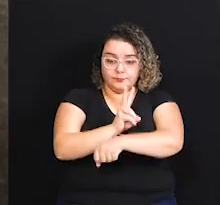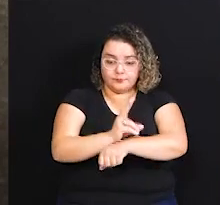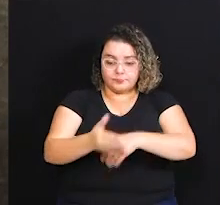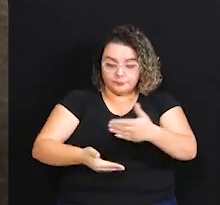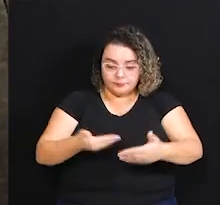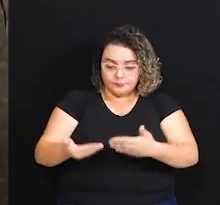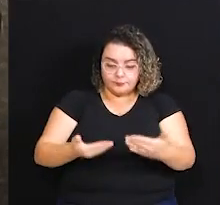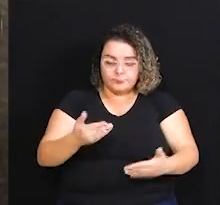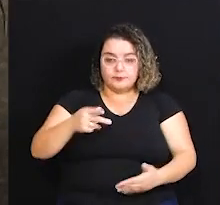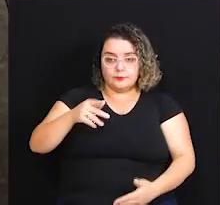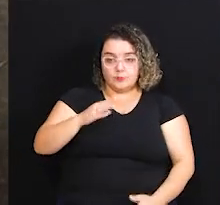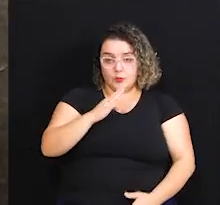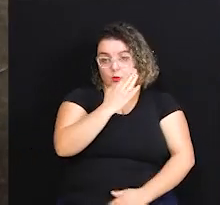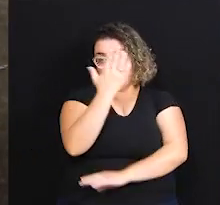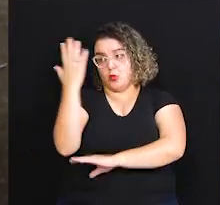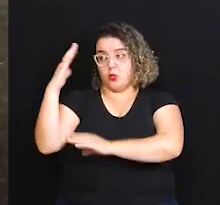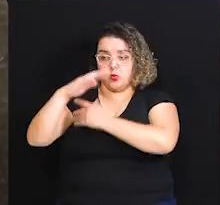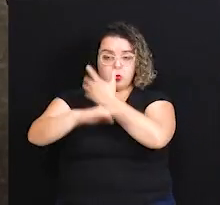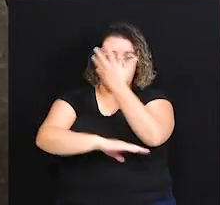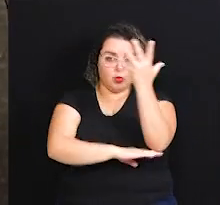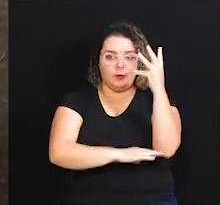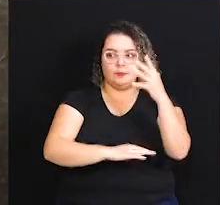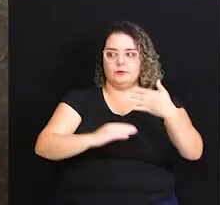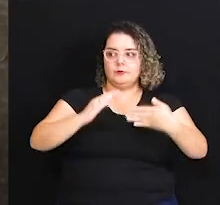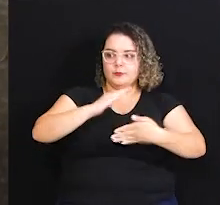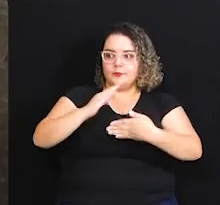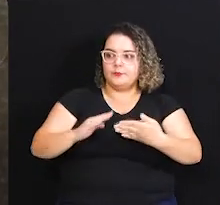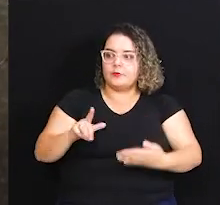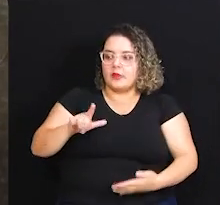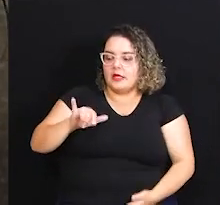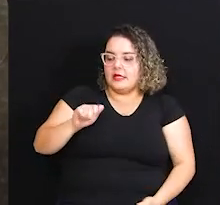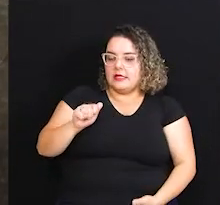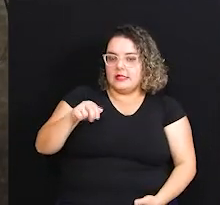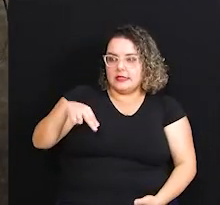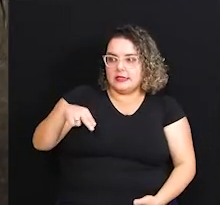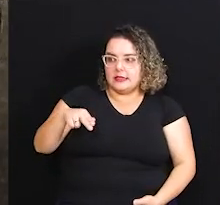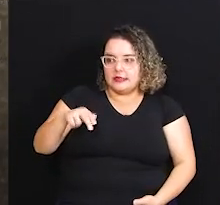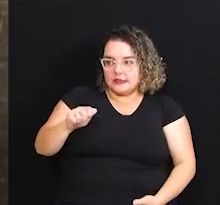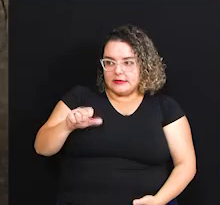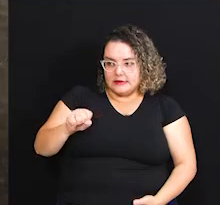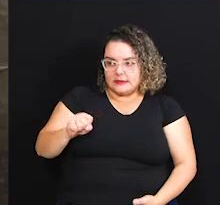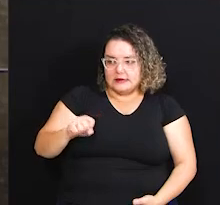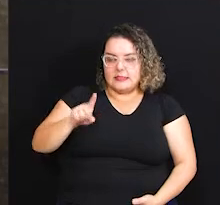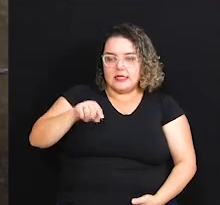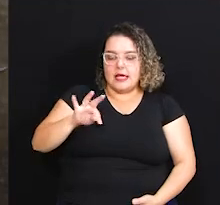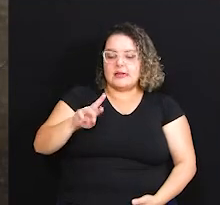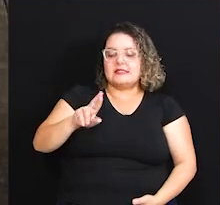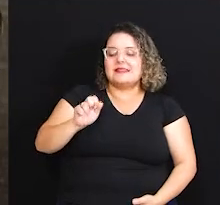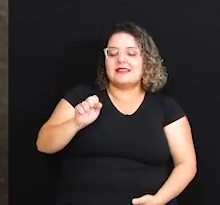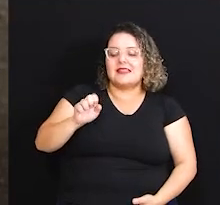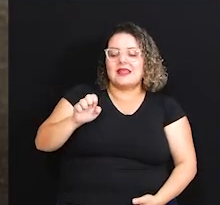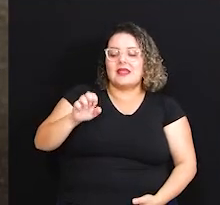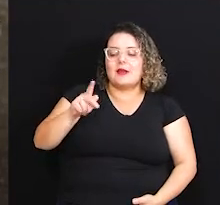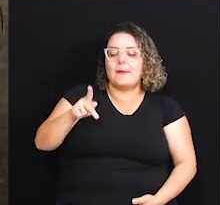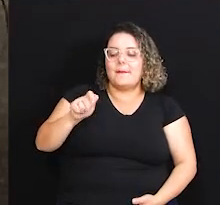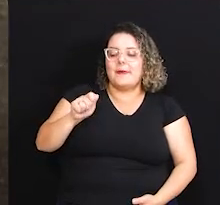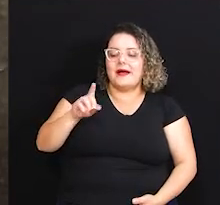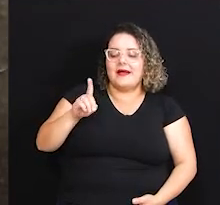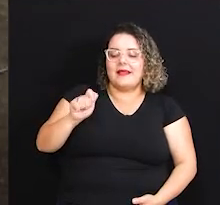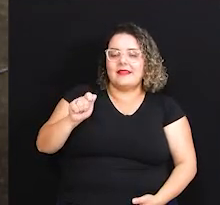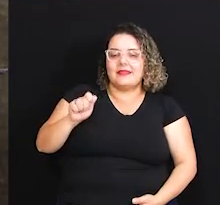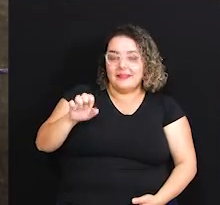bosque e da mata nativa é o aparecimento de lianas, são as trepadeiras também, que nessas